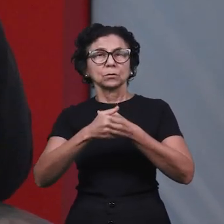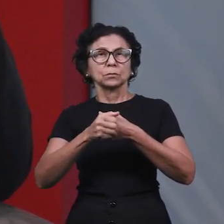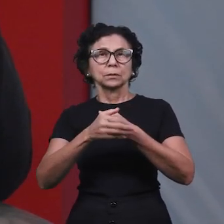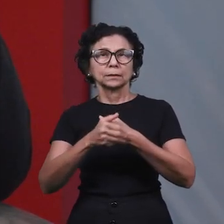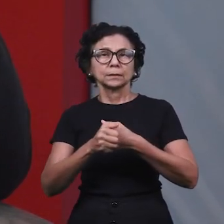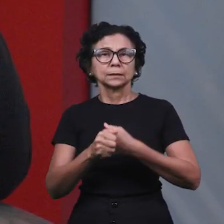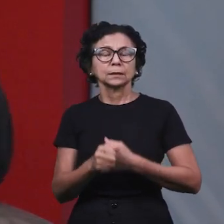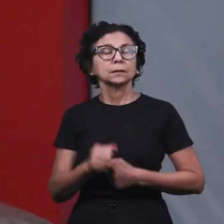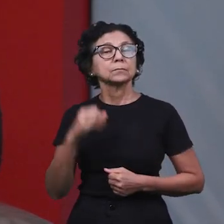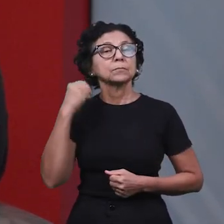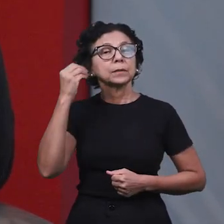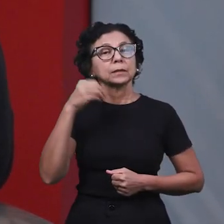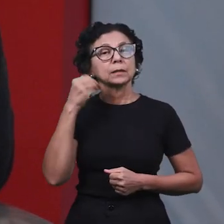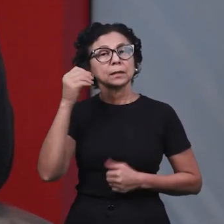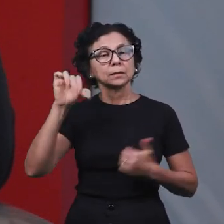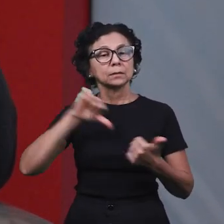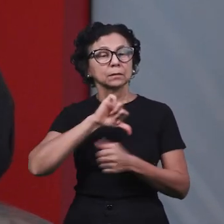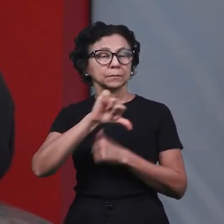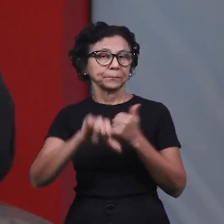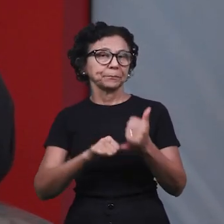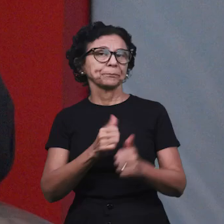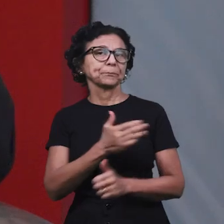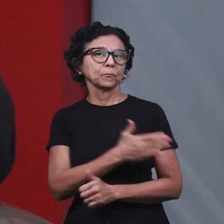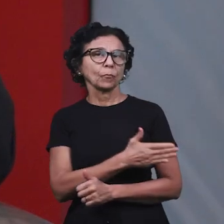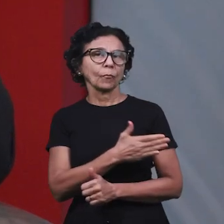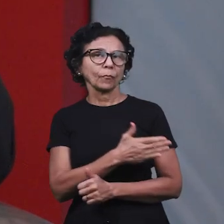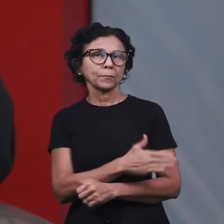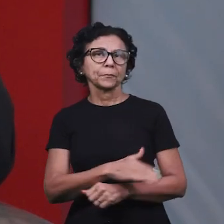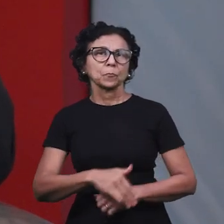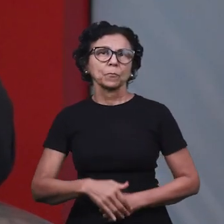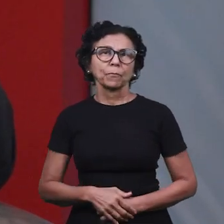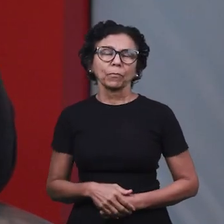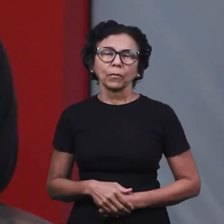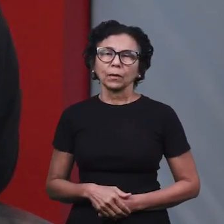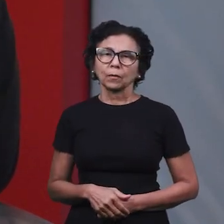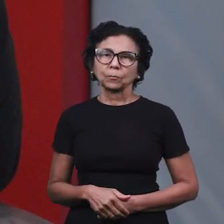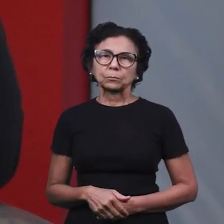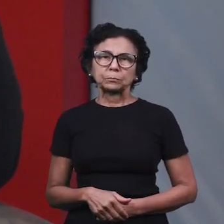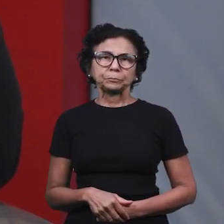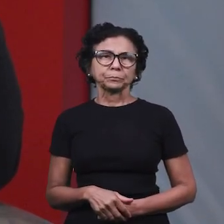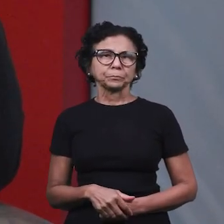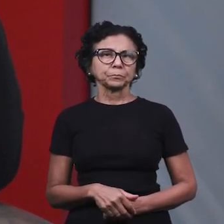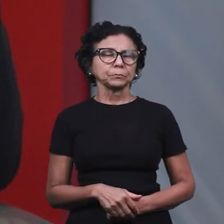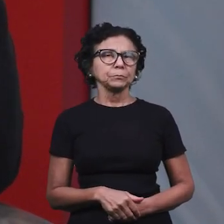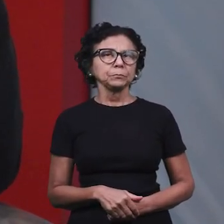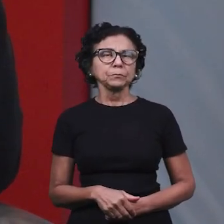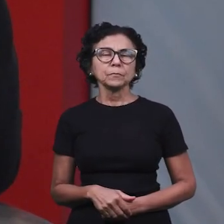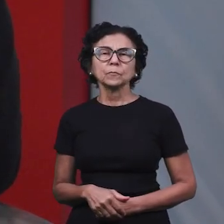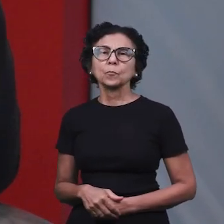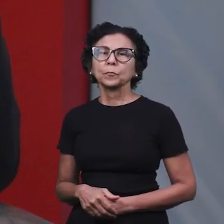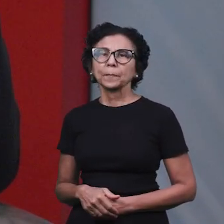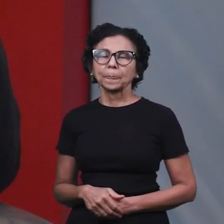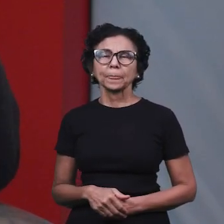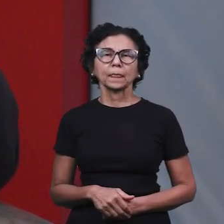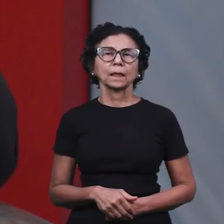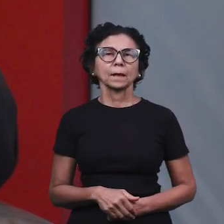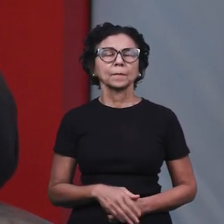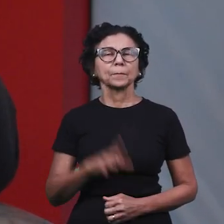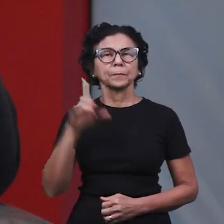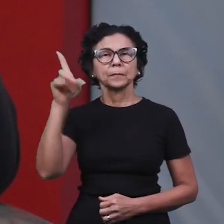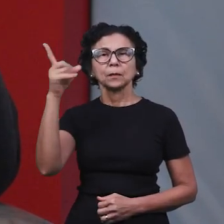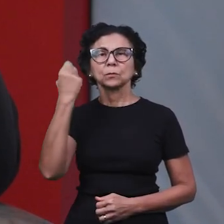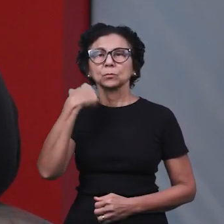Então nós temos uma experiência de um novo nascimento, pastor. Exato. Nós não temos o velho nome lá, mas nós temos o nome colocado